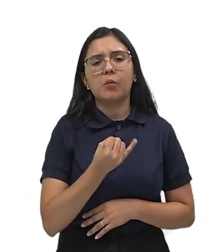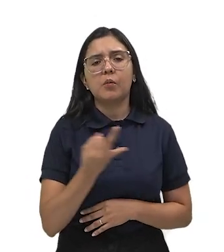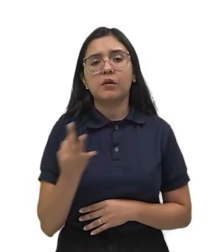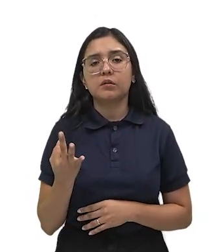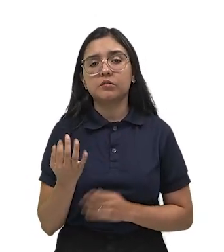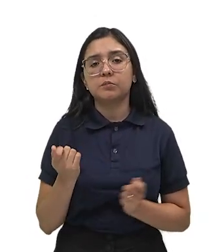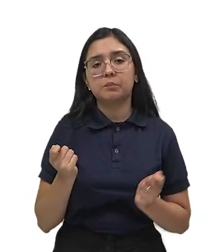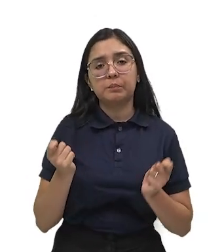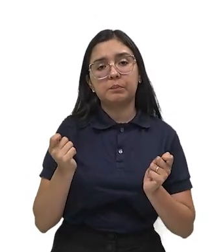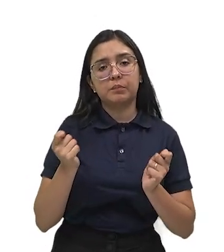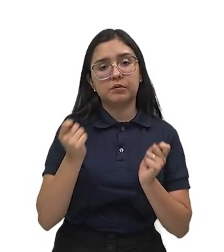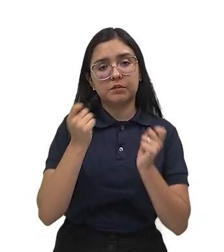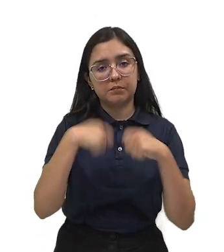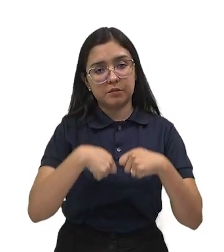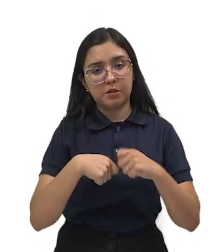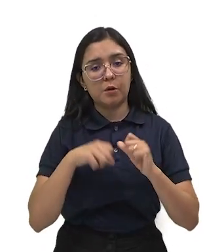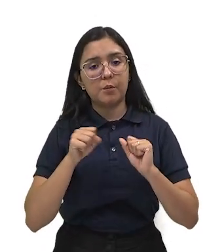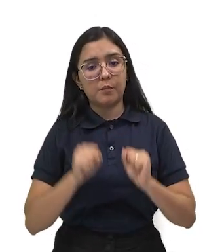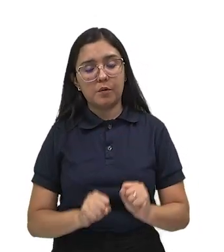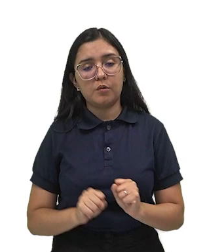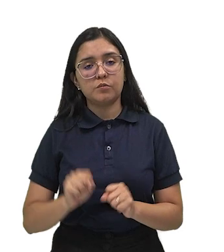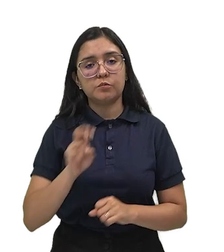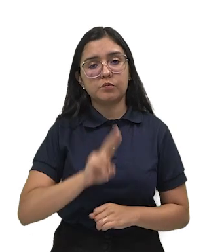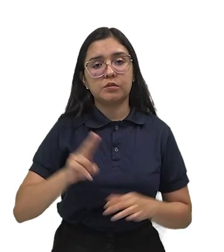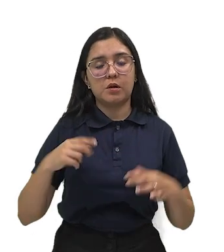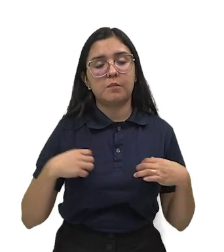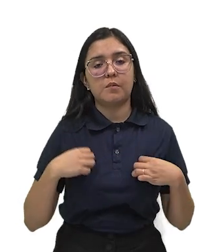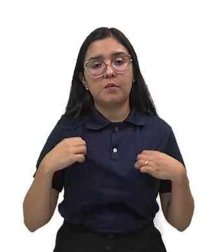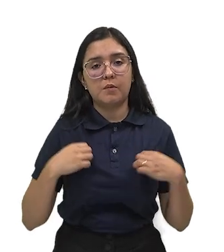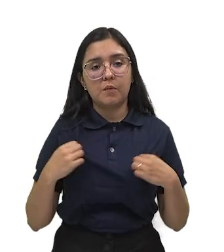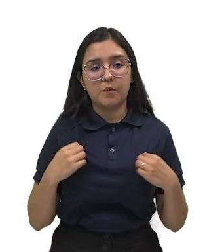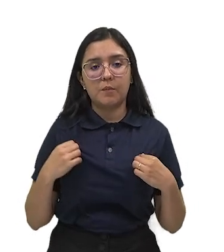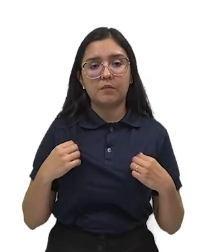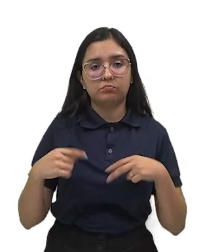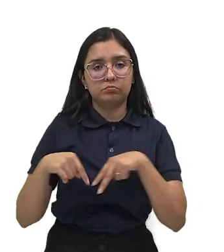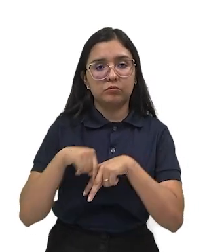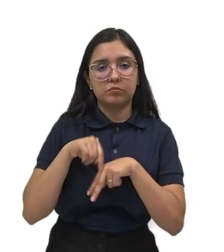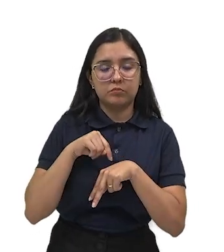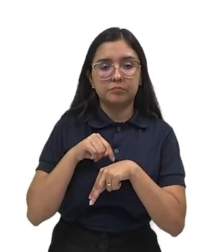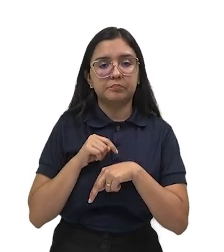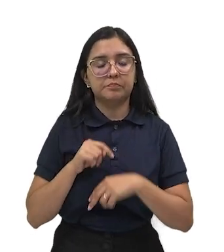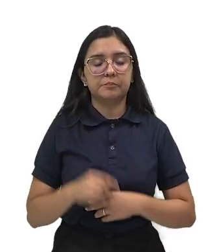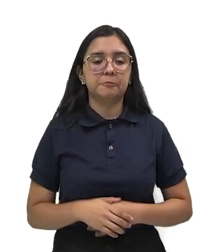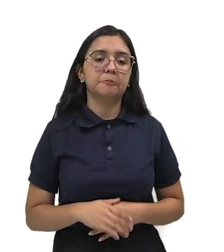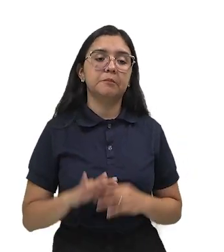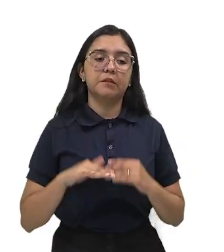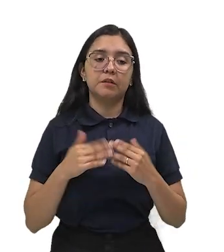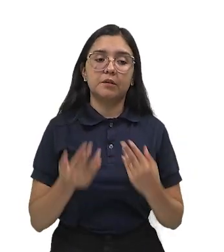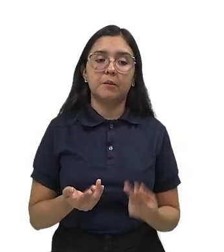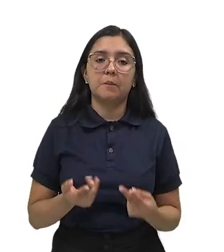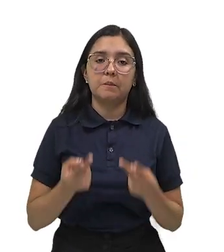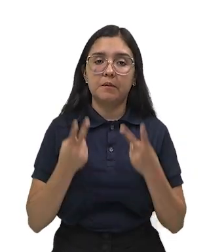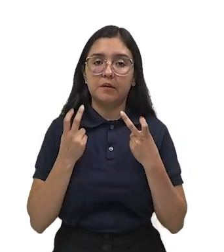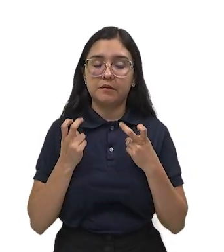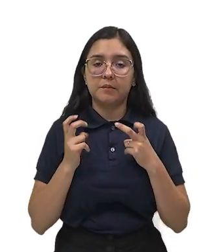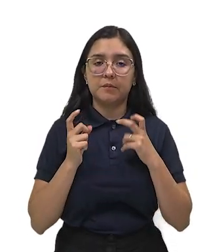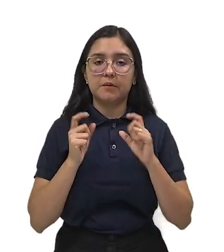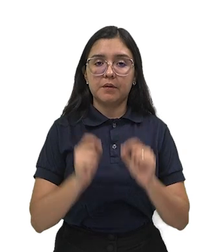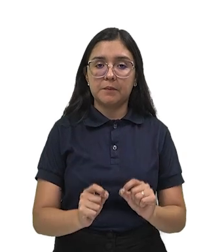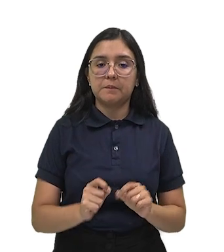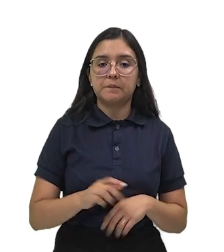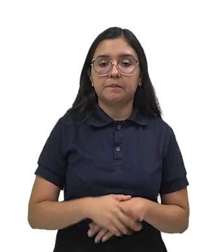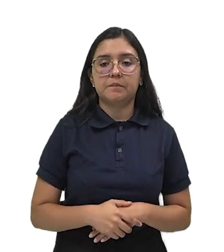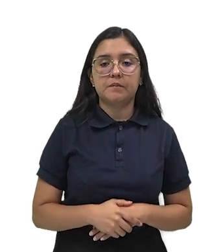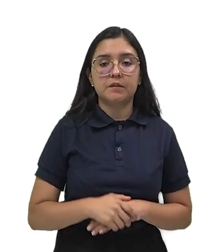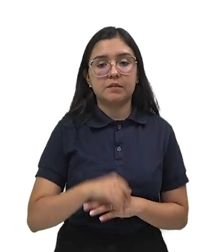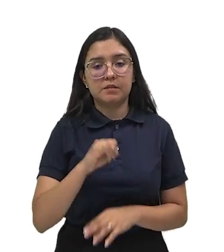maneiras eu posso me vestir, certo? Então, veja bem, olha, se eu tenho